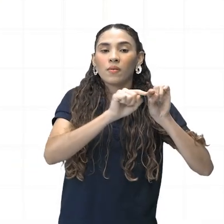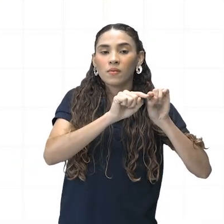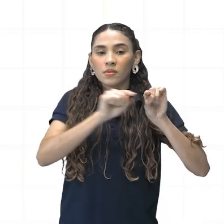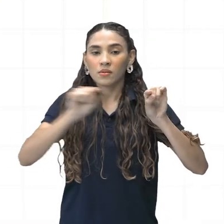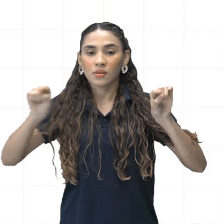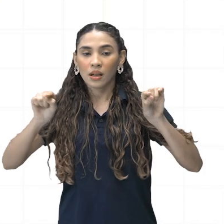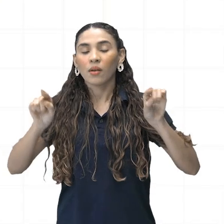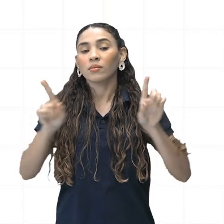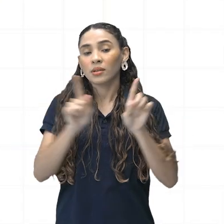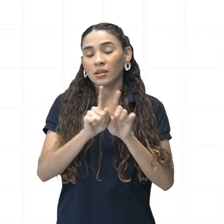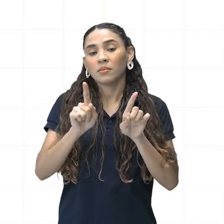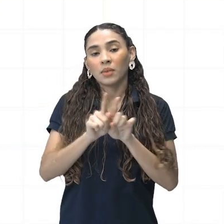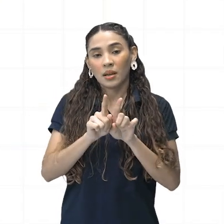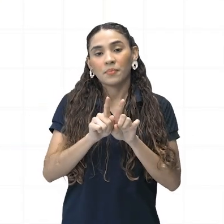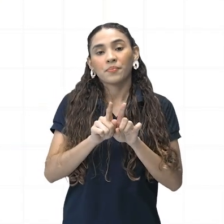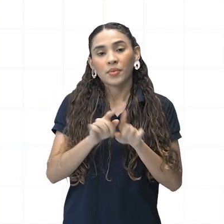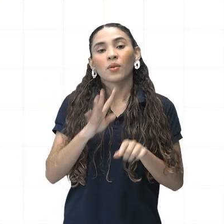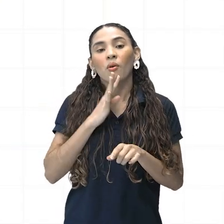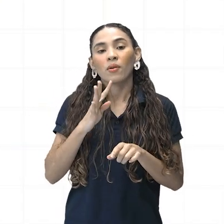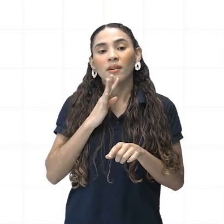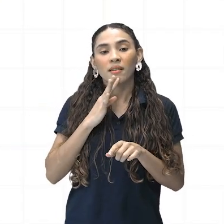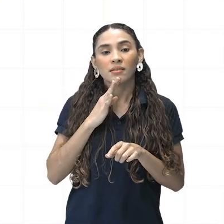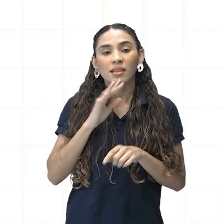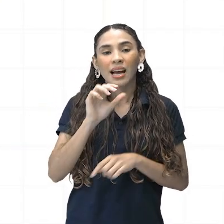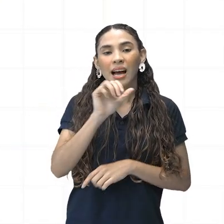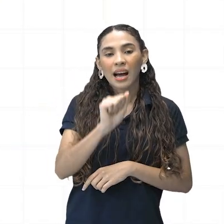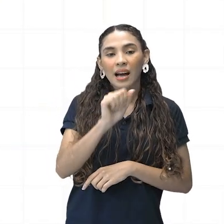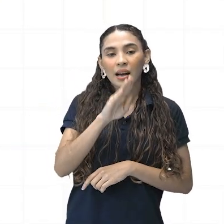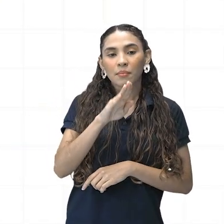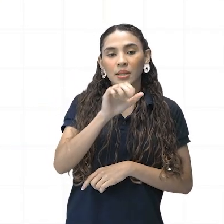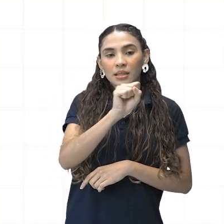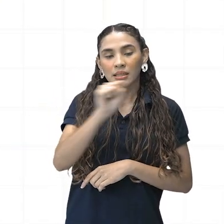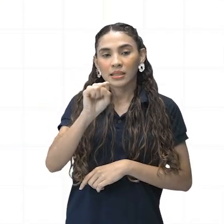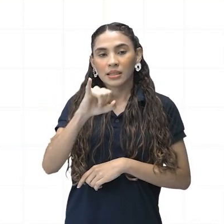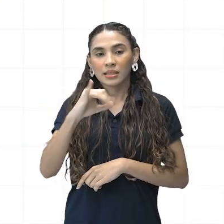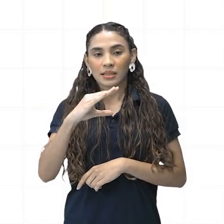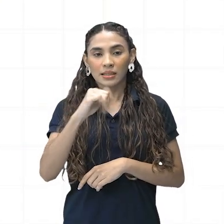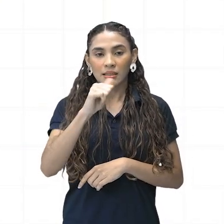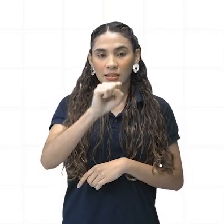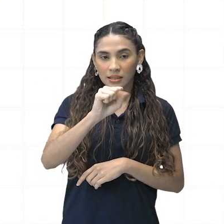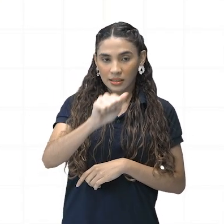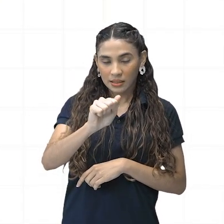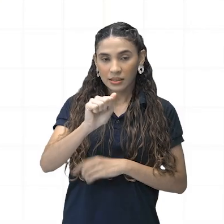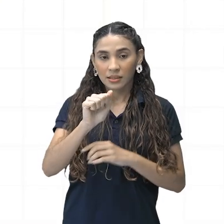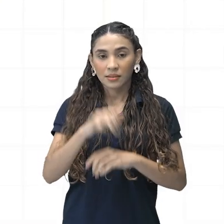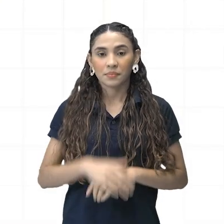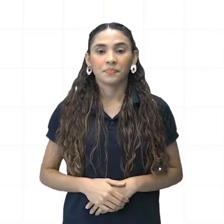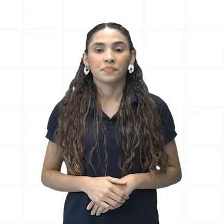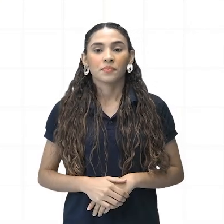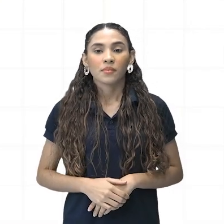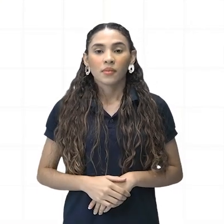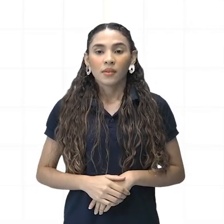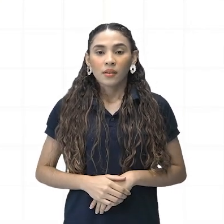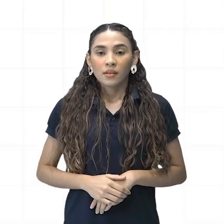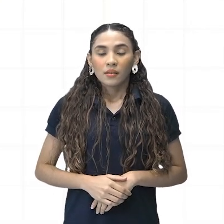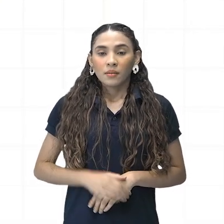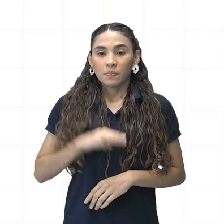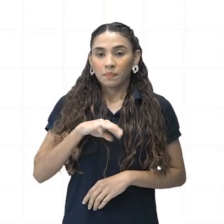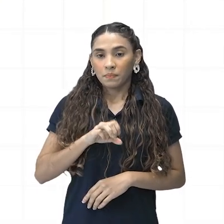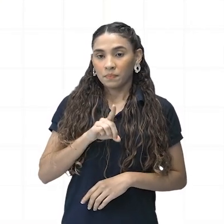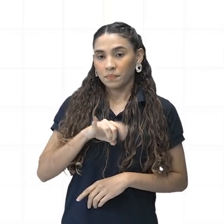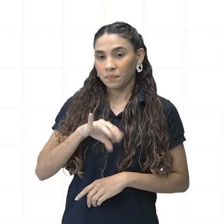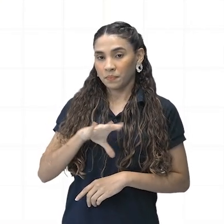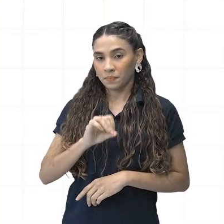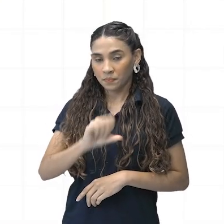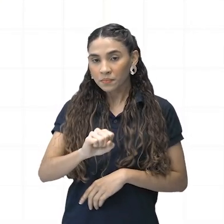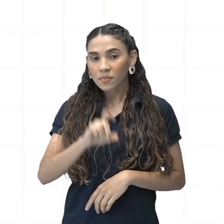horizontal, também a gente conhece como eixo das abscissas, certo? Os pontos médios, eles